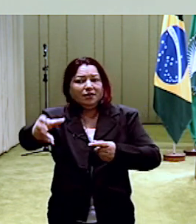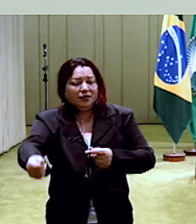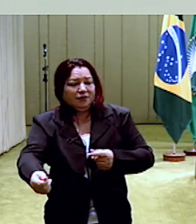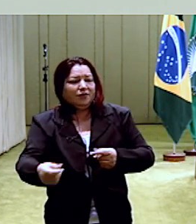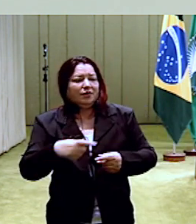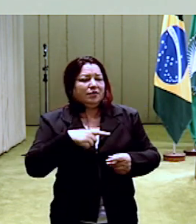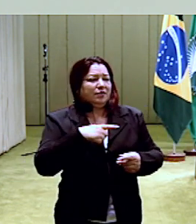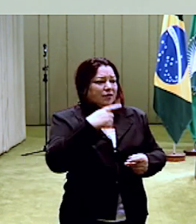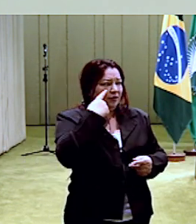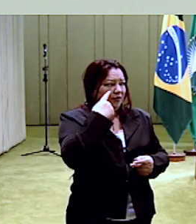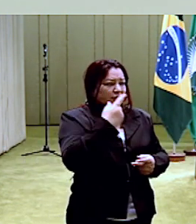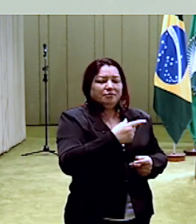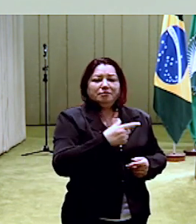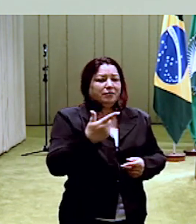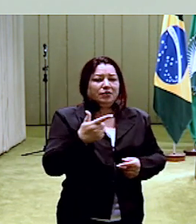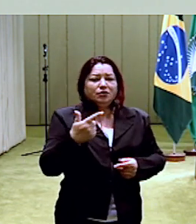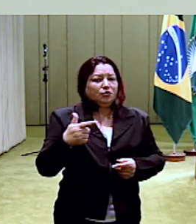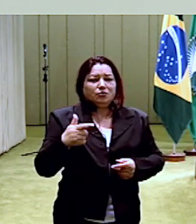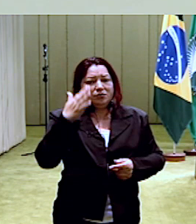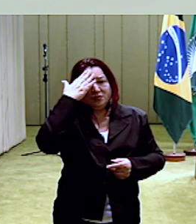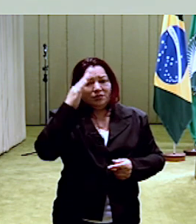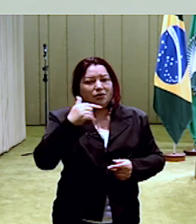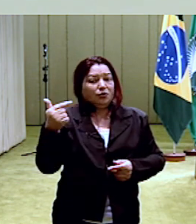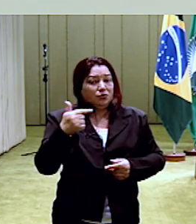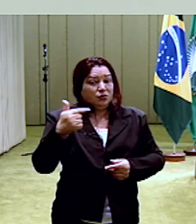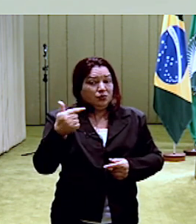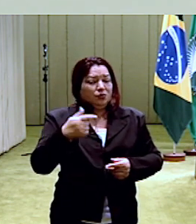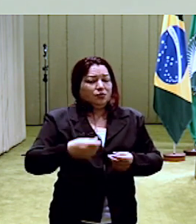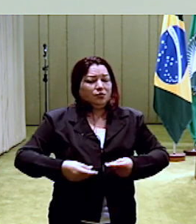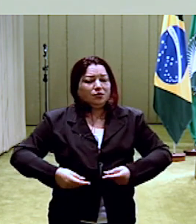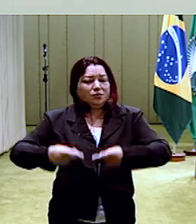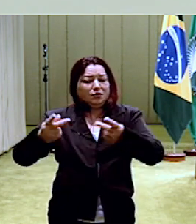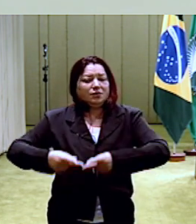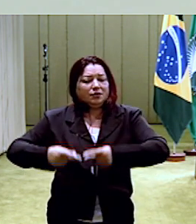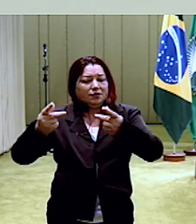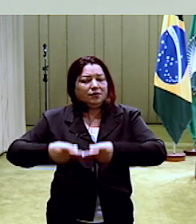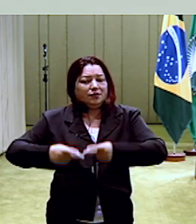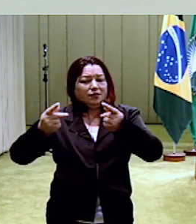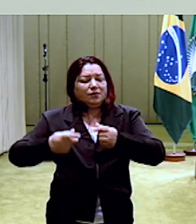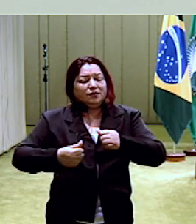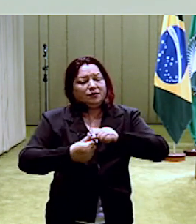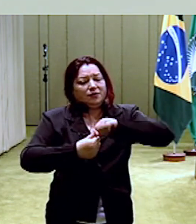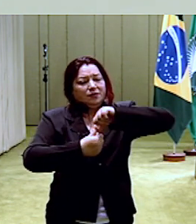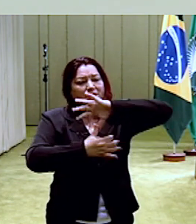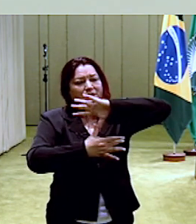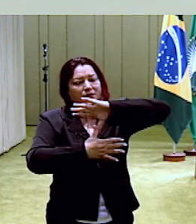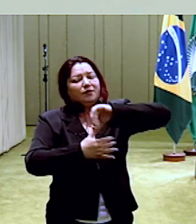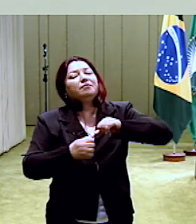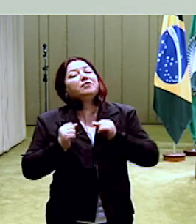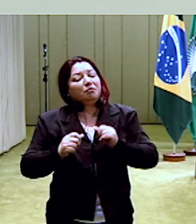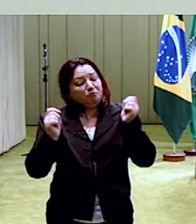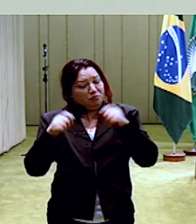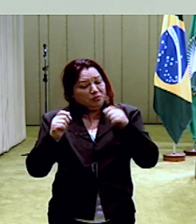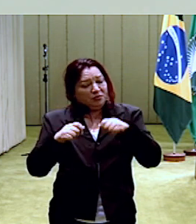me trouxe um dado que eu não sabia, é o segundo maior mercado para as exportações brasileiras depois da América Latina, então onde tem o maior